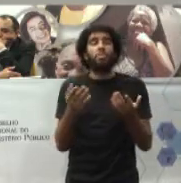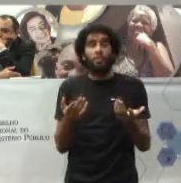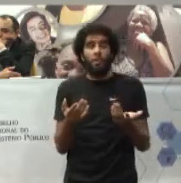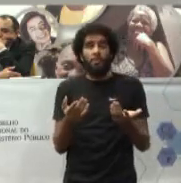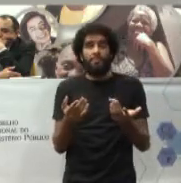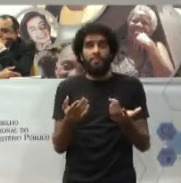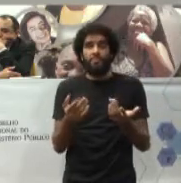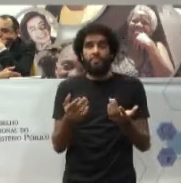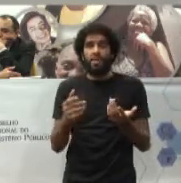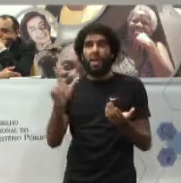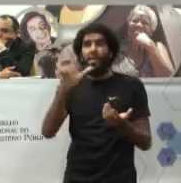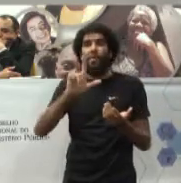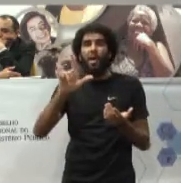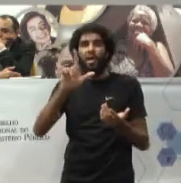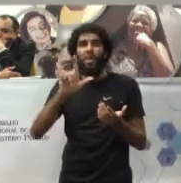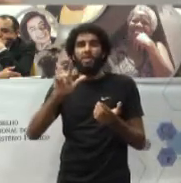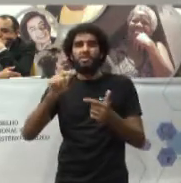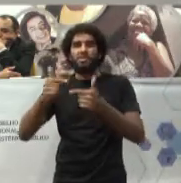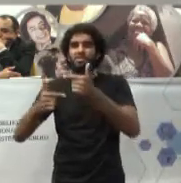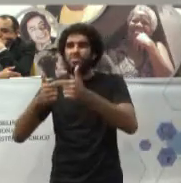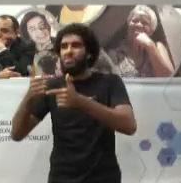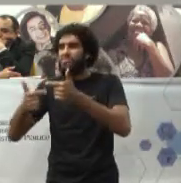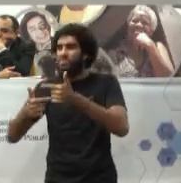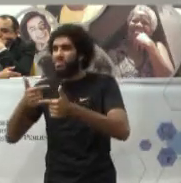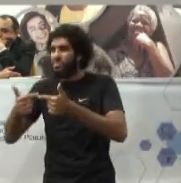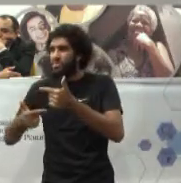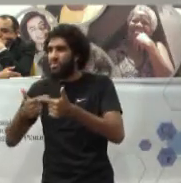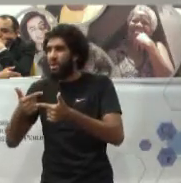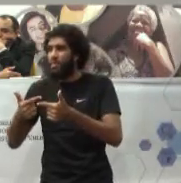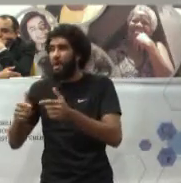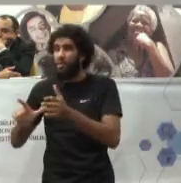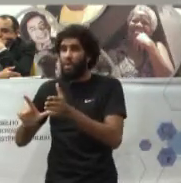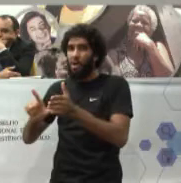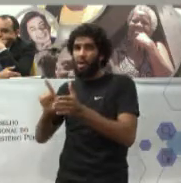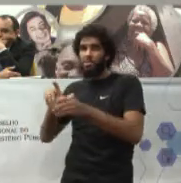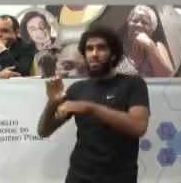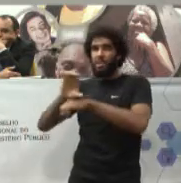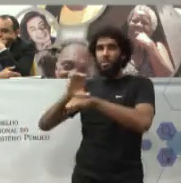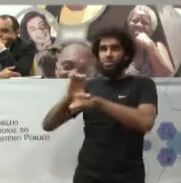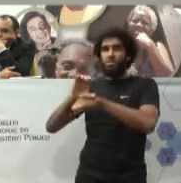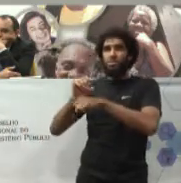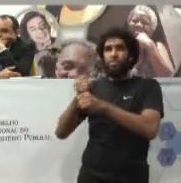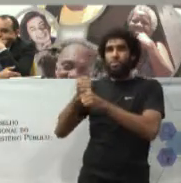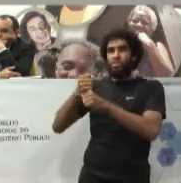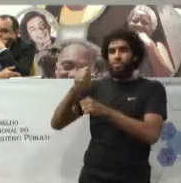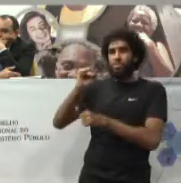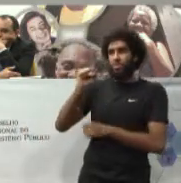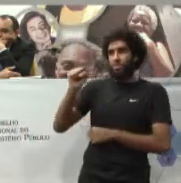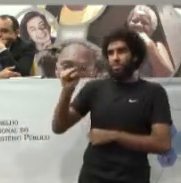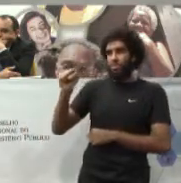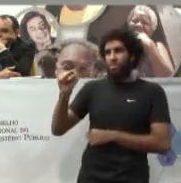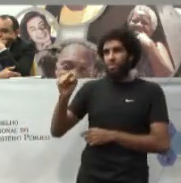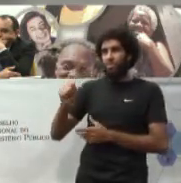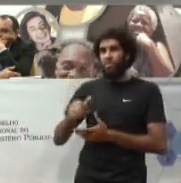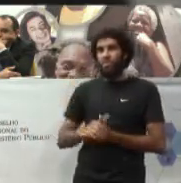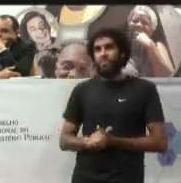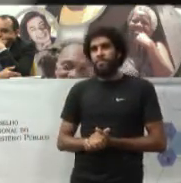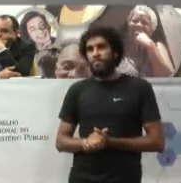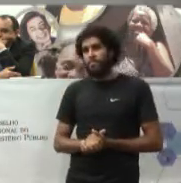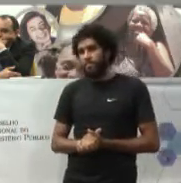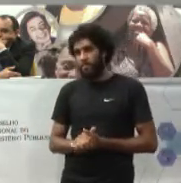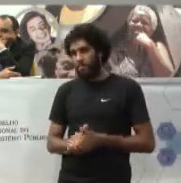preside a atividade econômica pré constituição de 88 o que o que permitiu